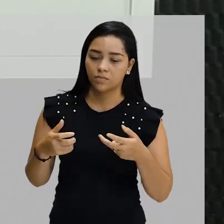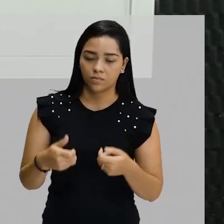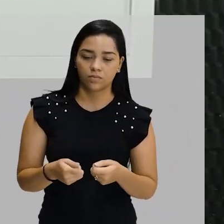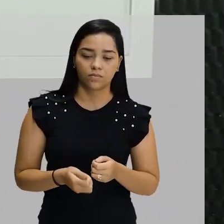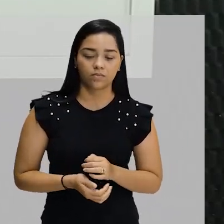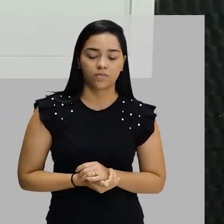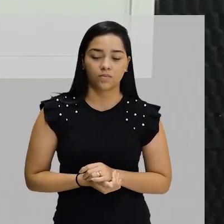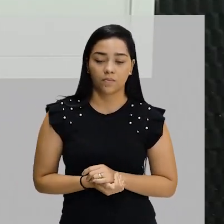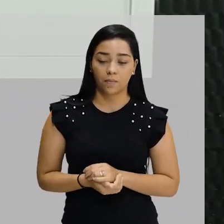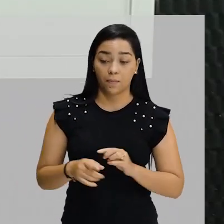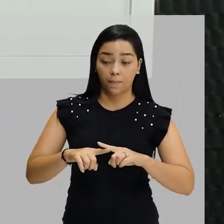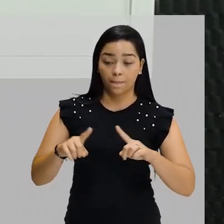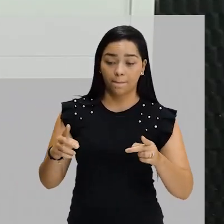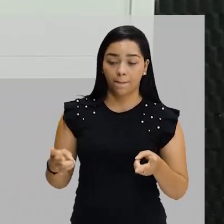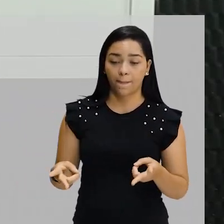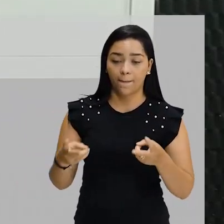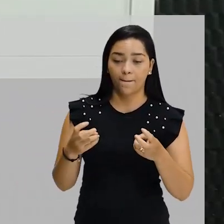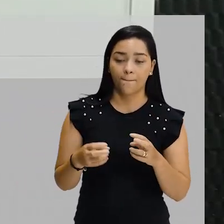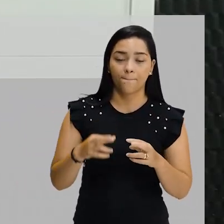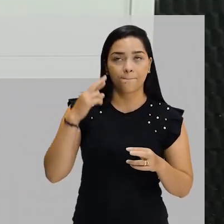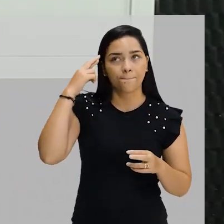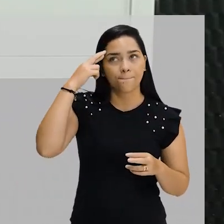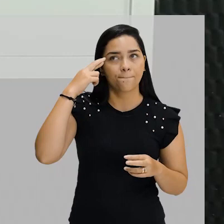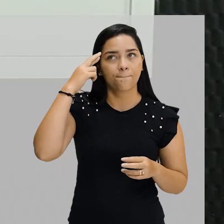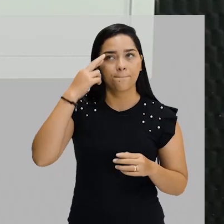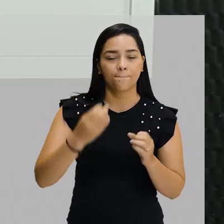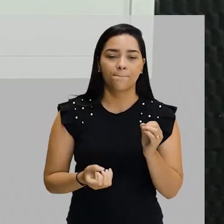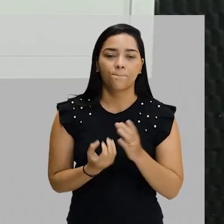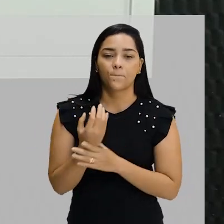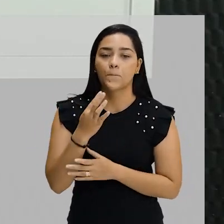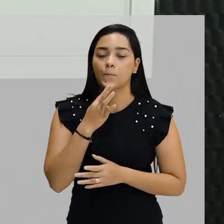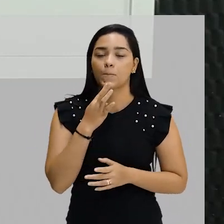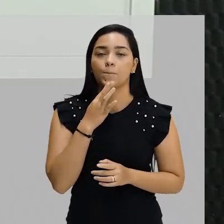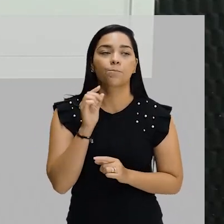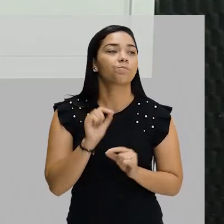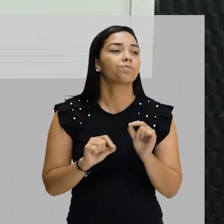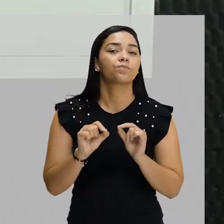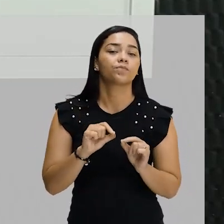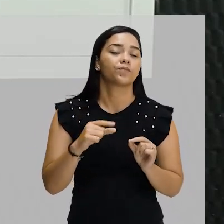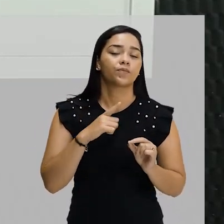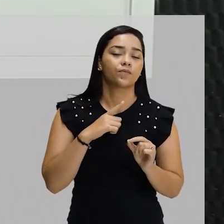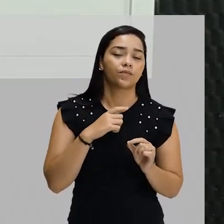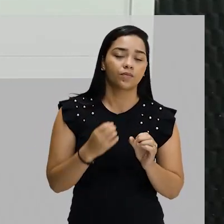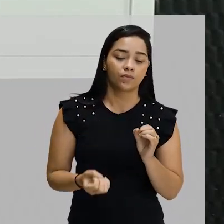tá? Mas veja só, o racionalismo enquanto origem do conhecimento, ele fala o quê, professor? O